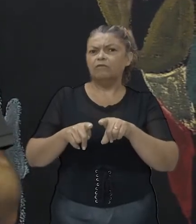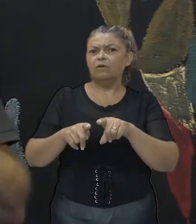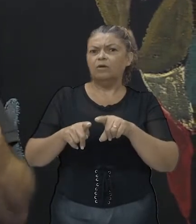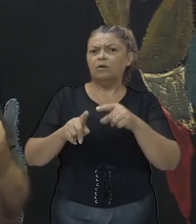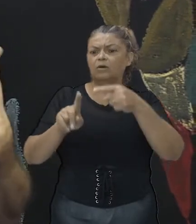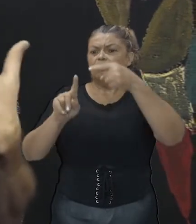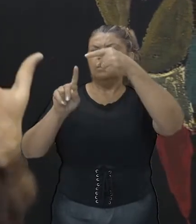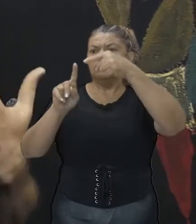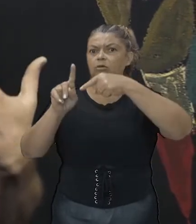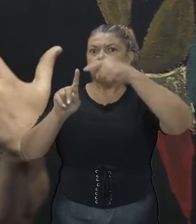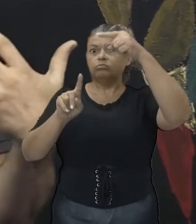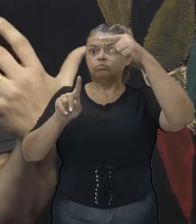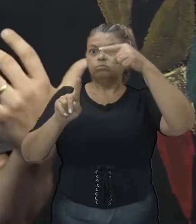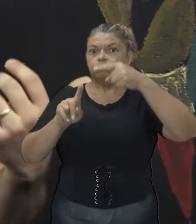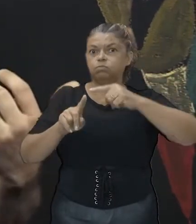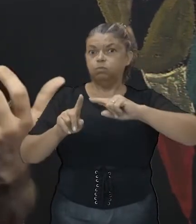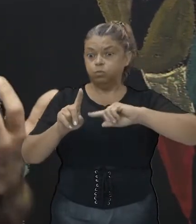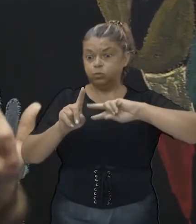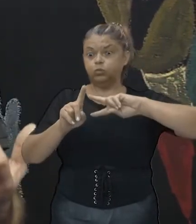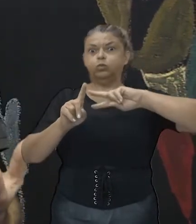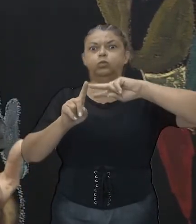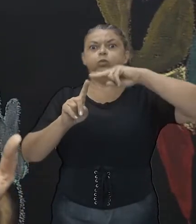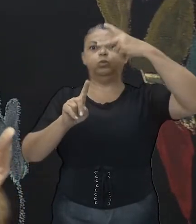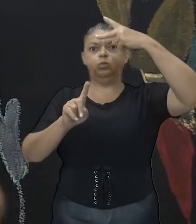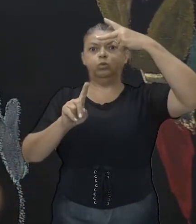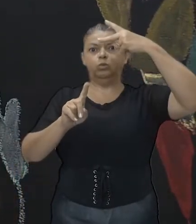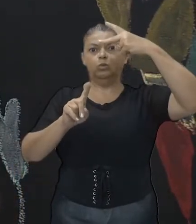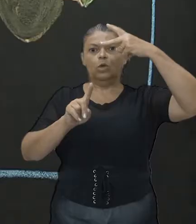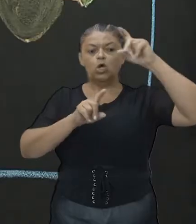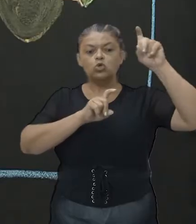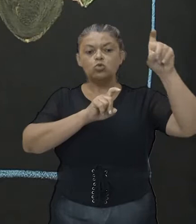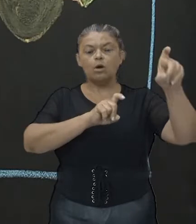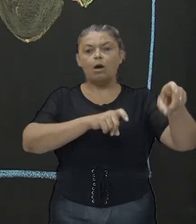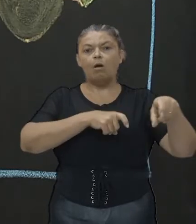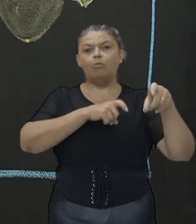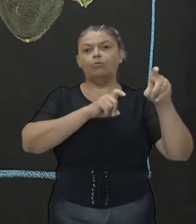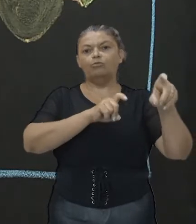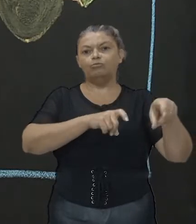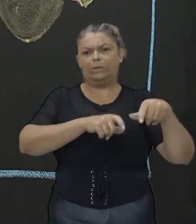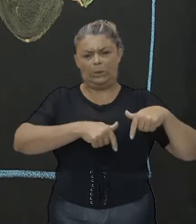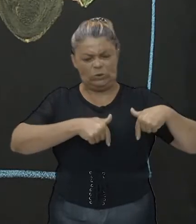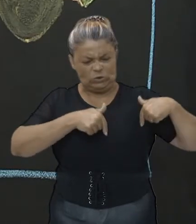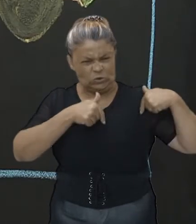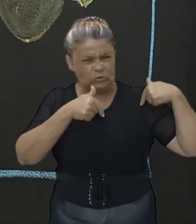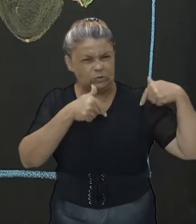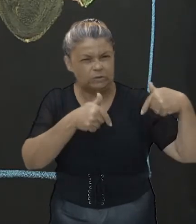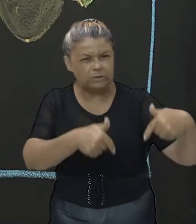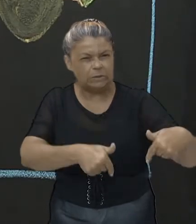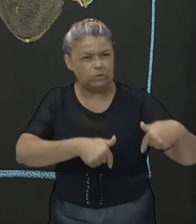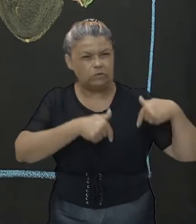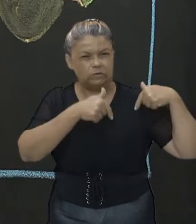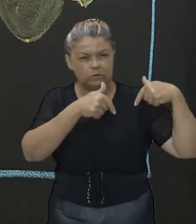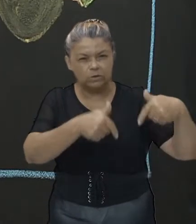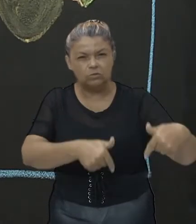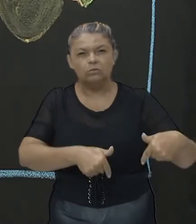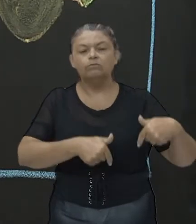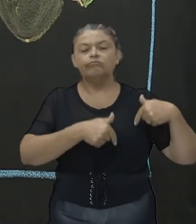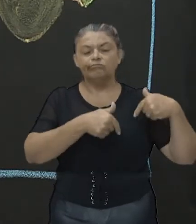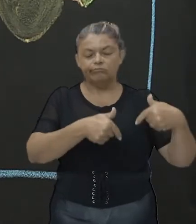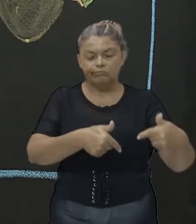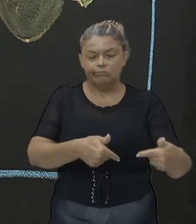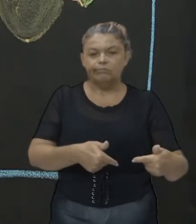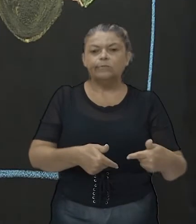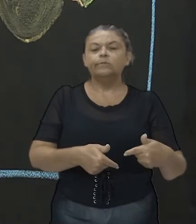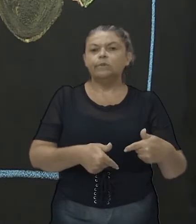aí então ao trabalho, à mão de obra no campo. Quanto maior a mão de obra no campo, tendo na família, maior vai ser as condições